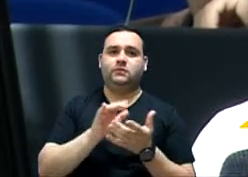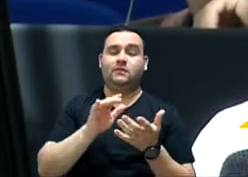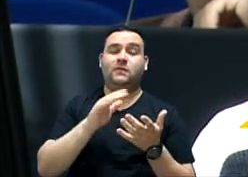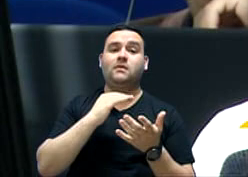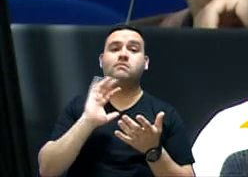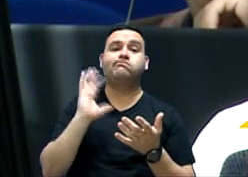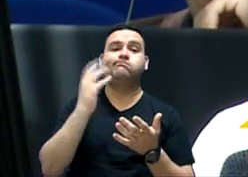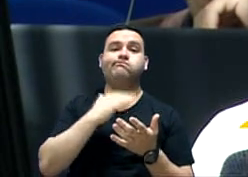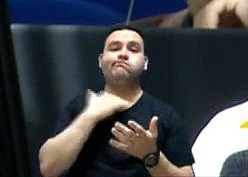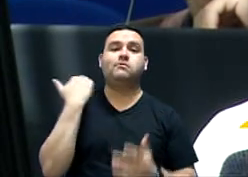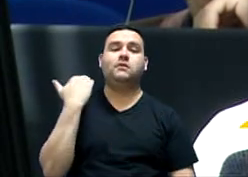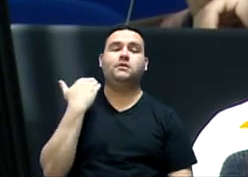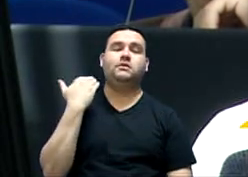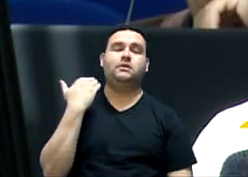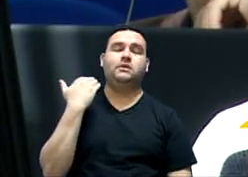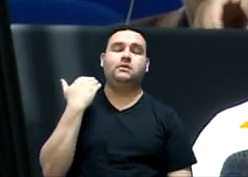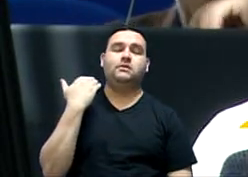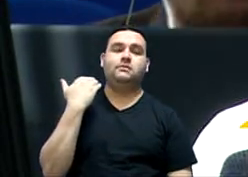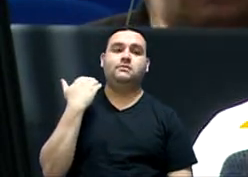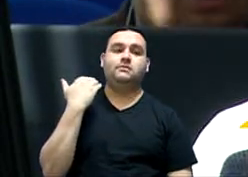Faleceu